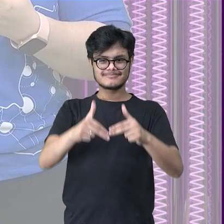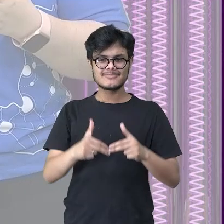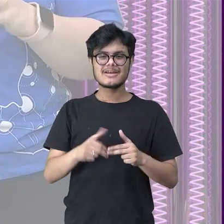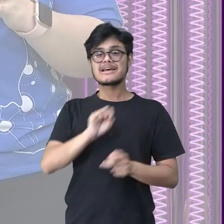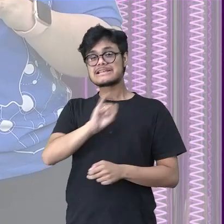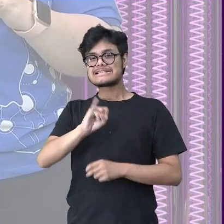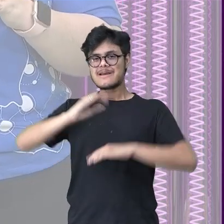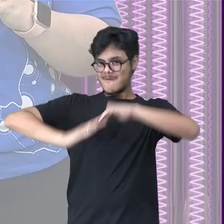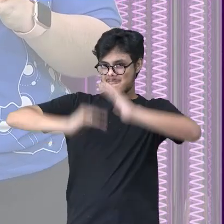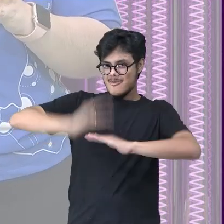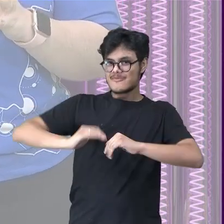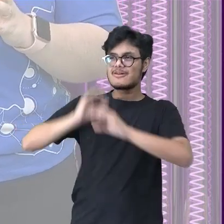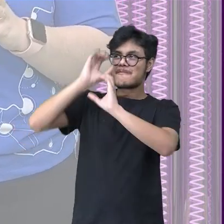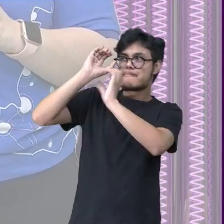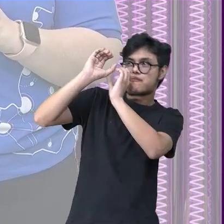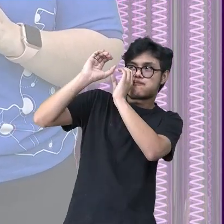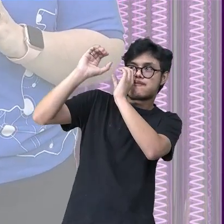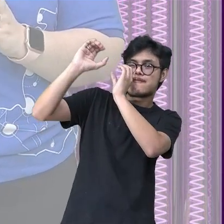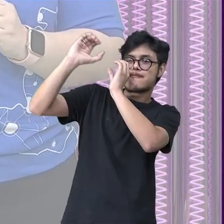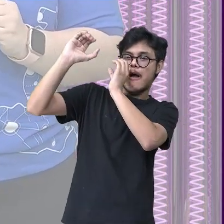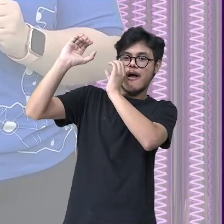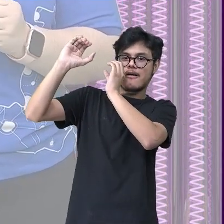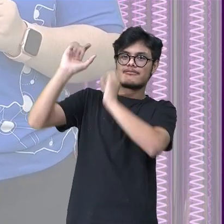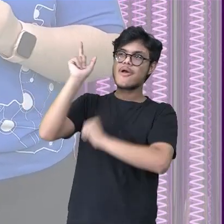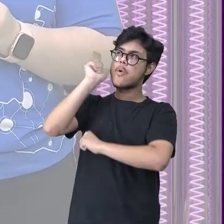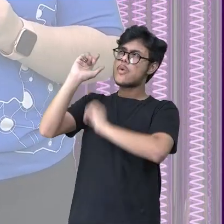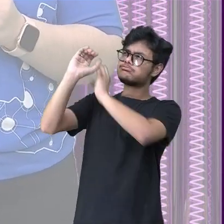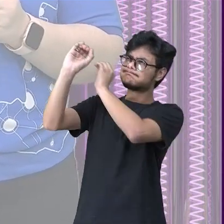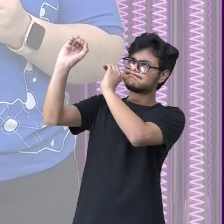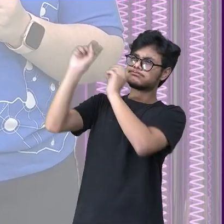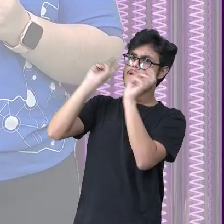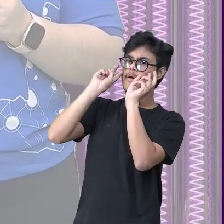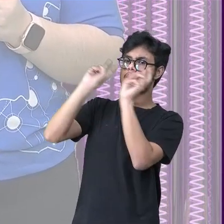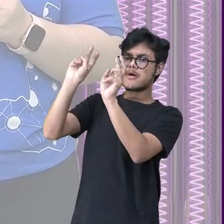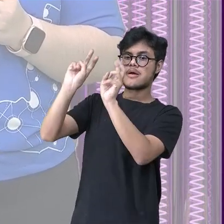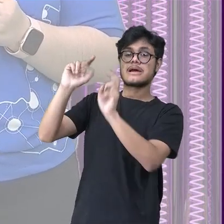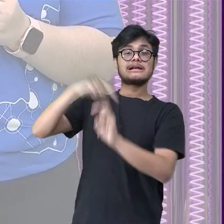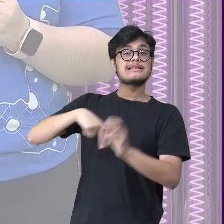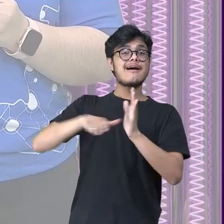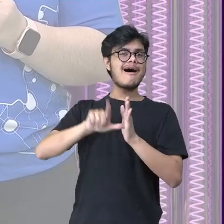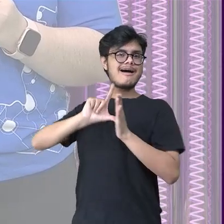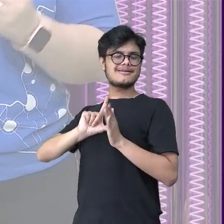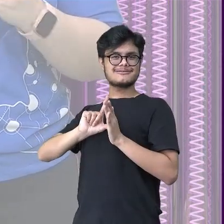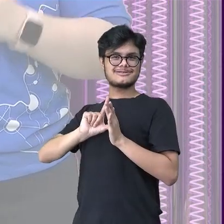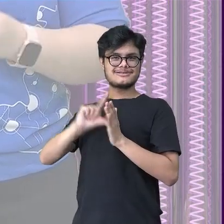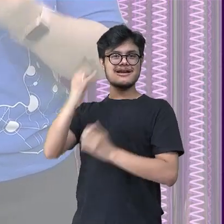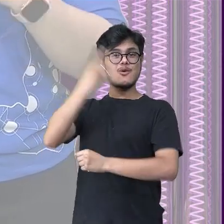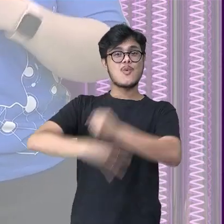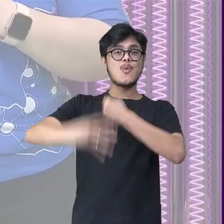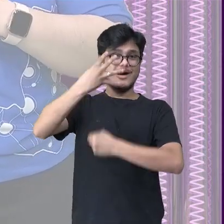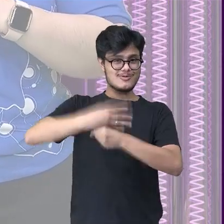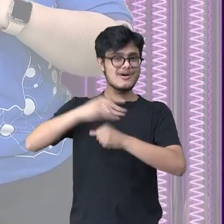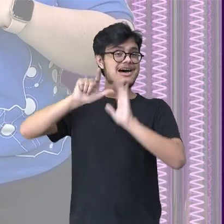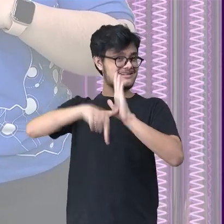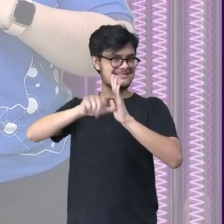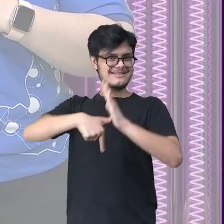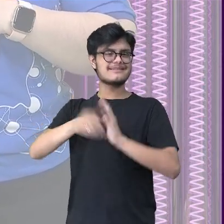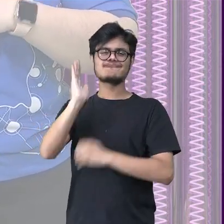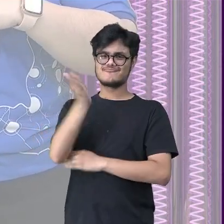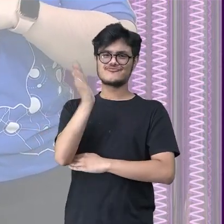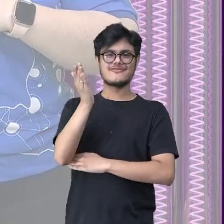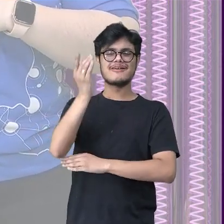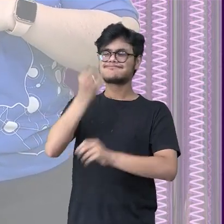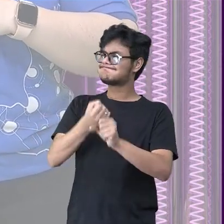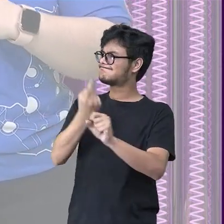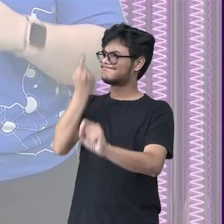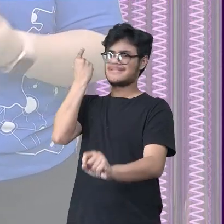quando o astrônomo ele tenta ver essa estrela, ele vê a imagem de como ela era 4 anos atrás.